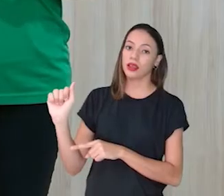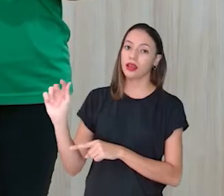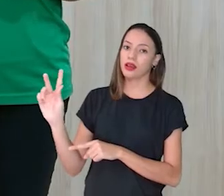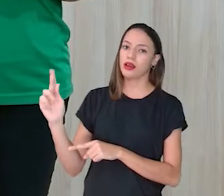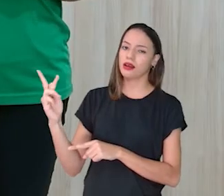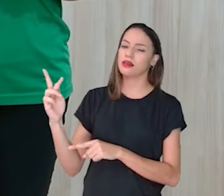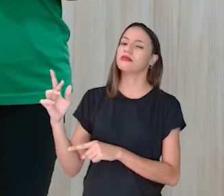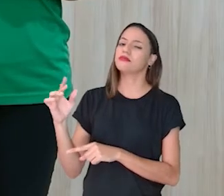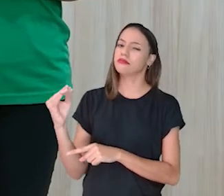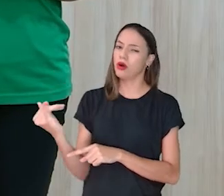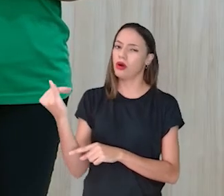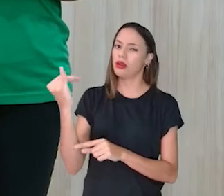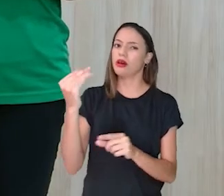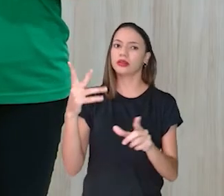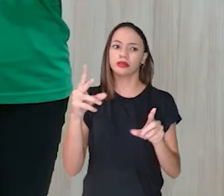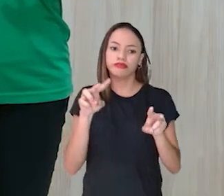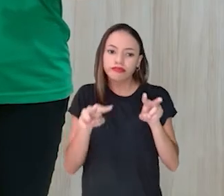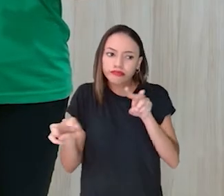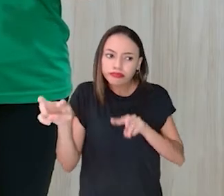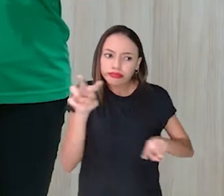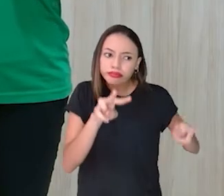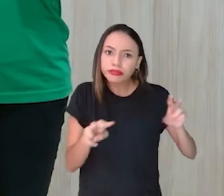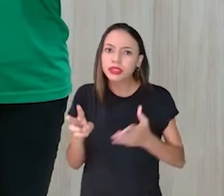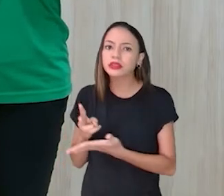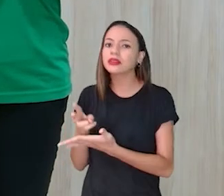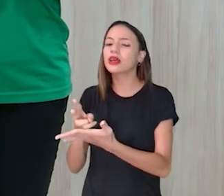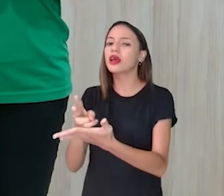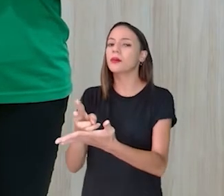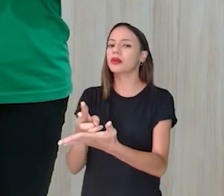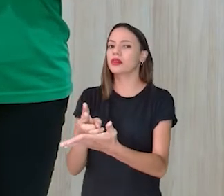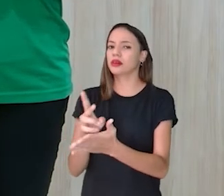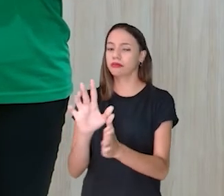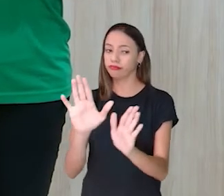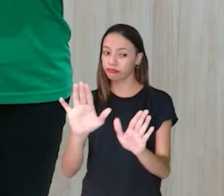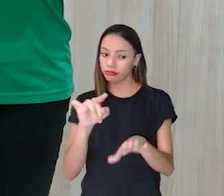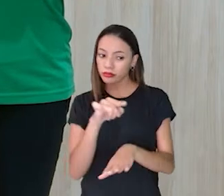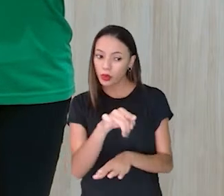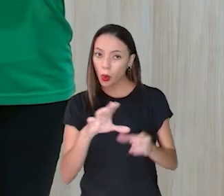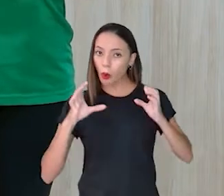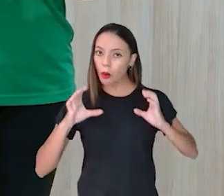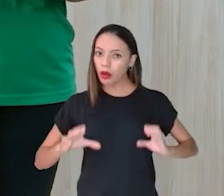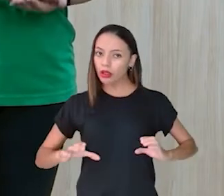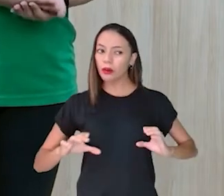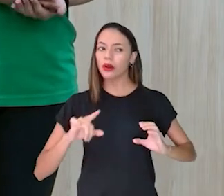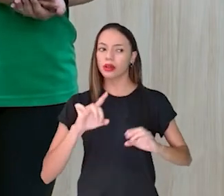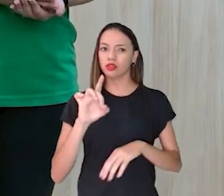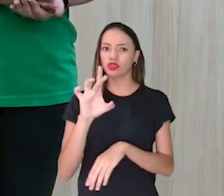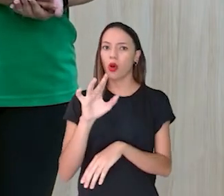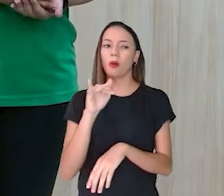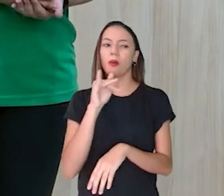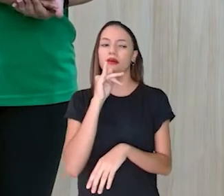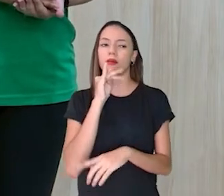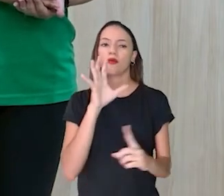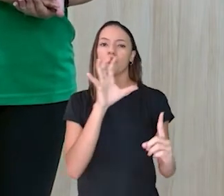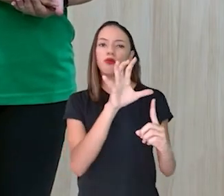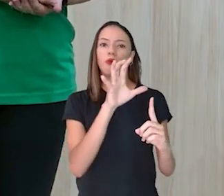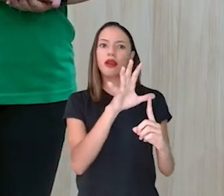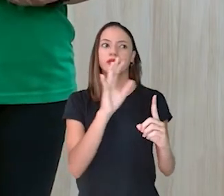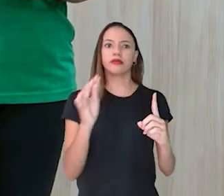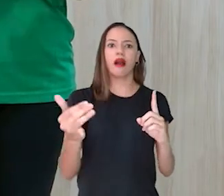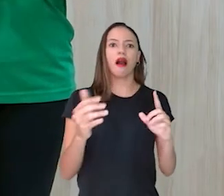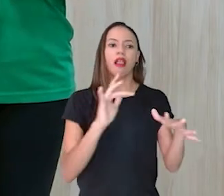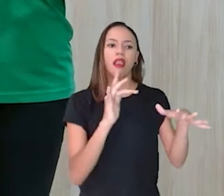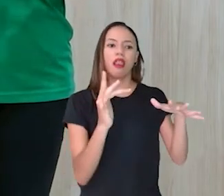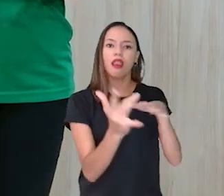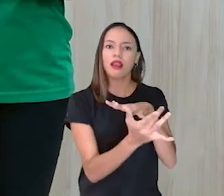importante ficar observando. Será que é apenas a exposição a esses